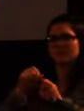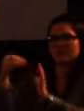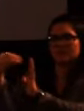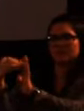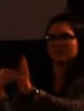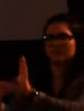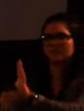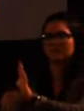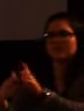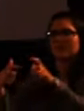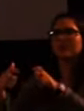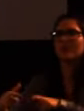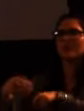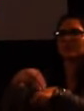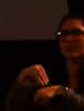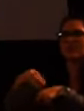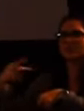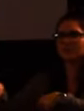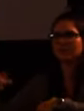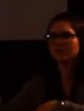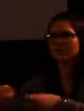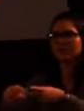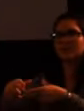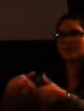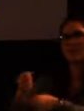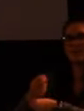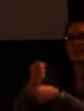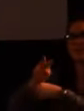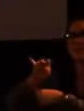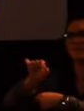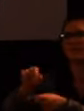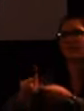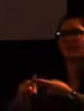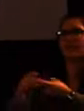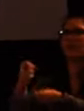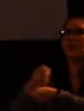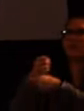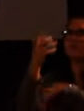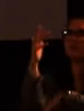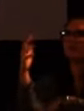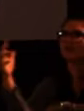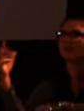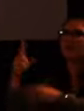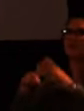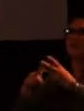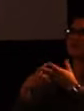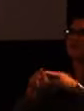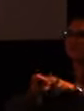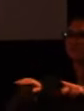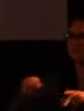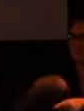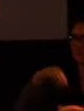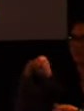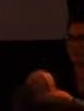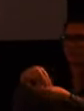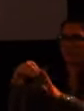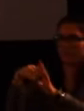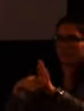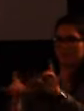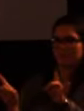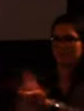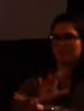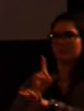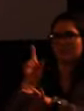áreas públicas para sistema viário, para área verde, para áreas institucionais, isso está tudo definido aqui nesse